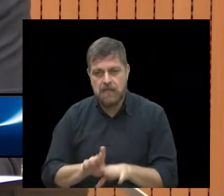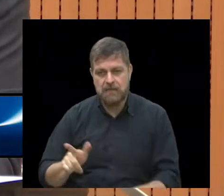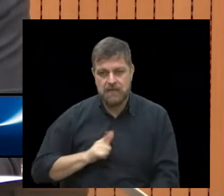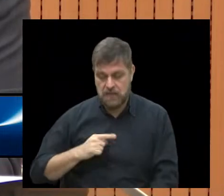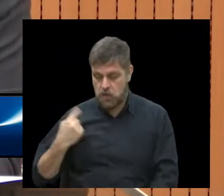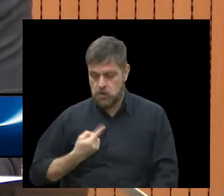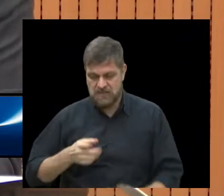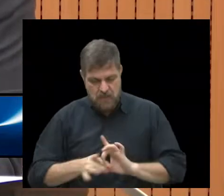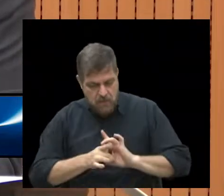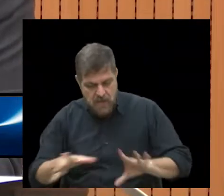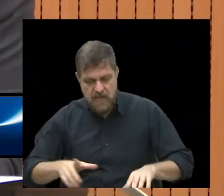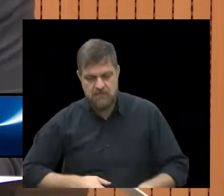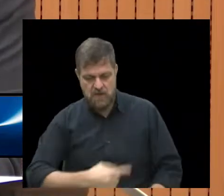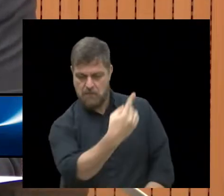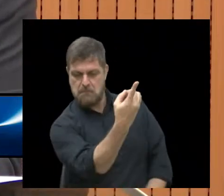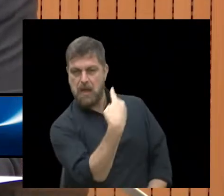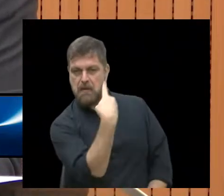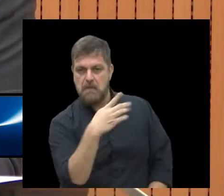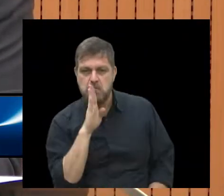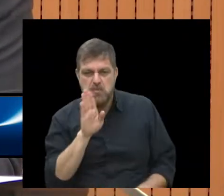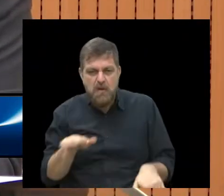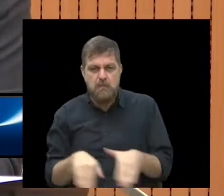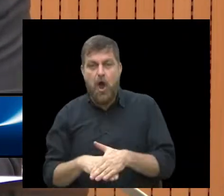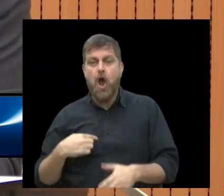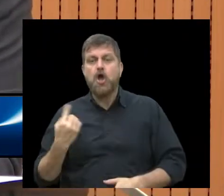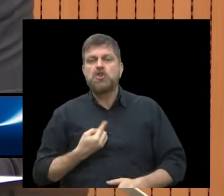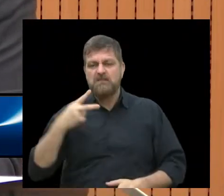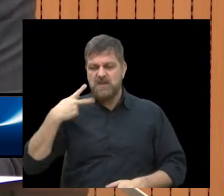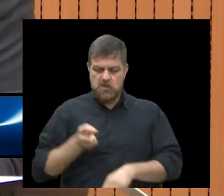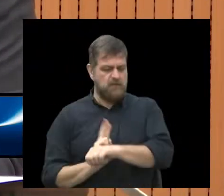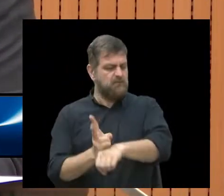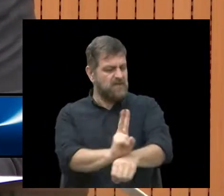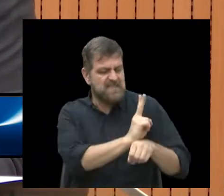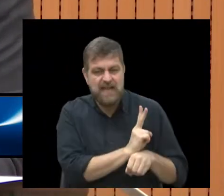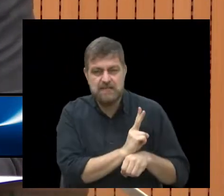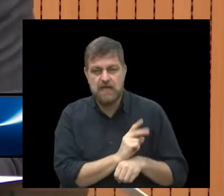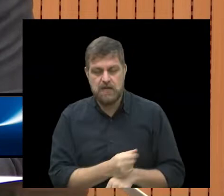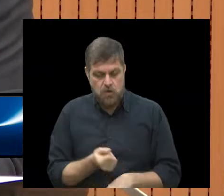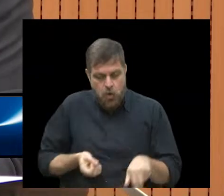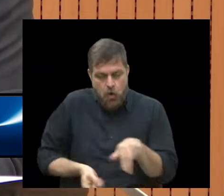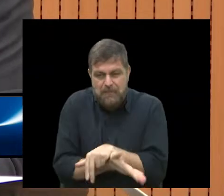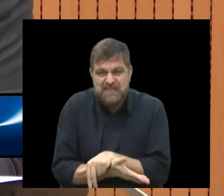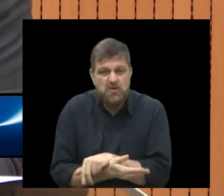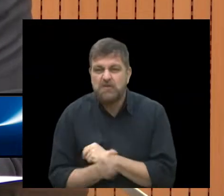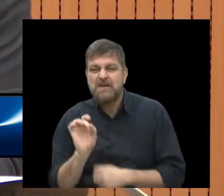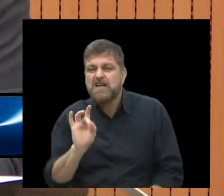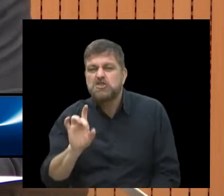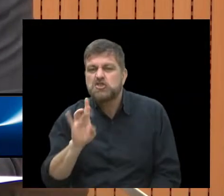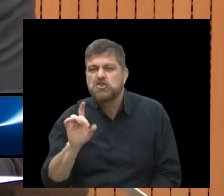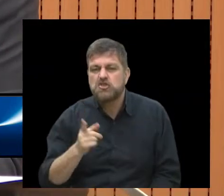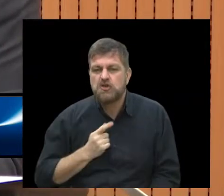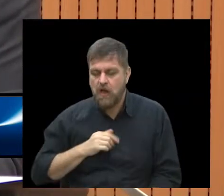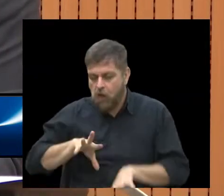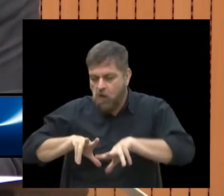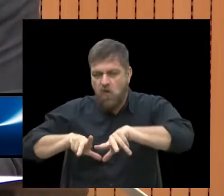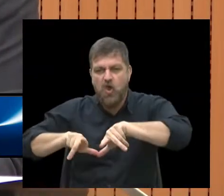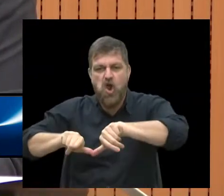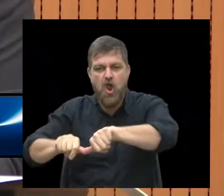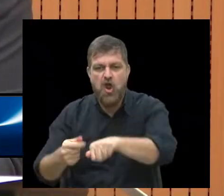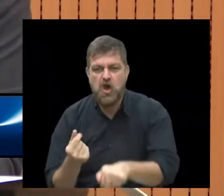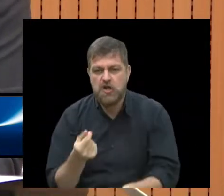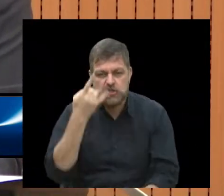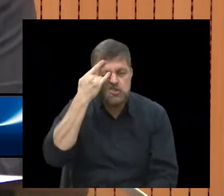nossa independência e o nosso dever de fiscalização. Corrupção não é apenas a busca por vantagem em